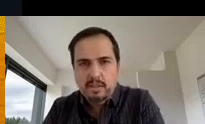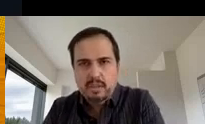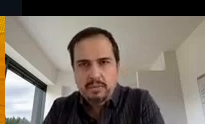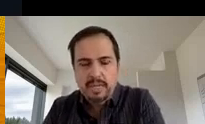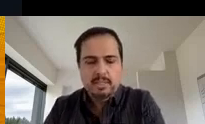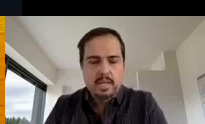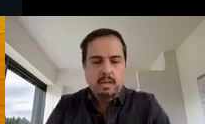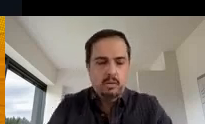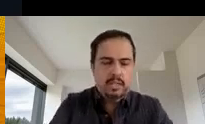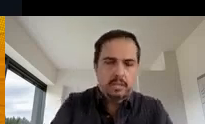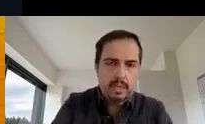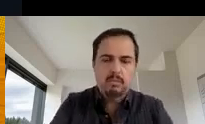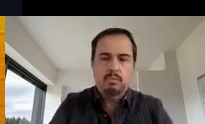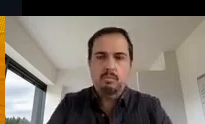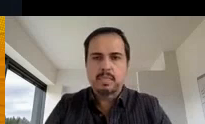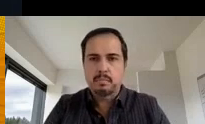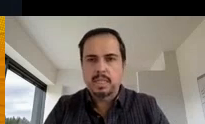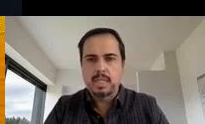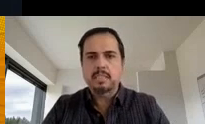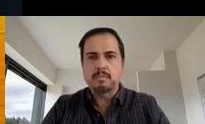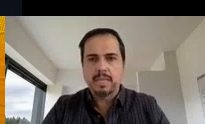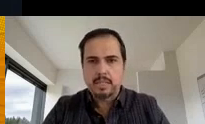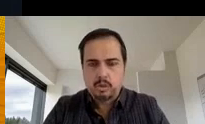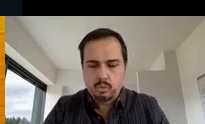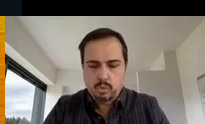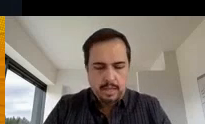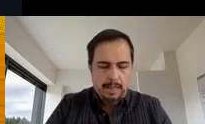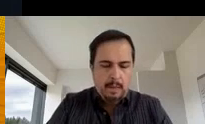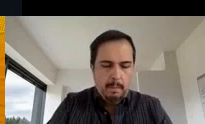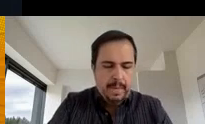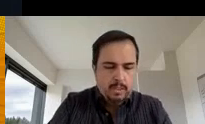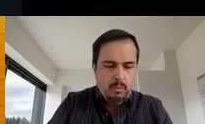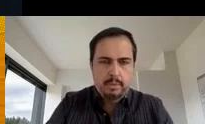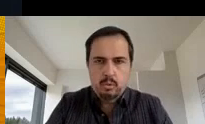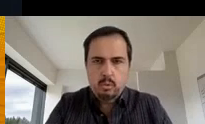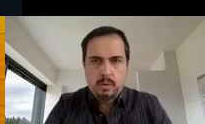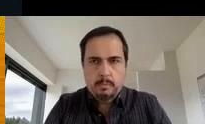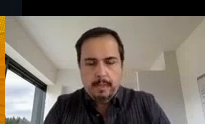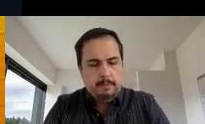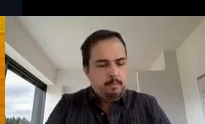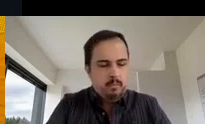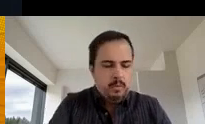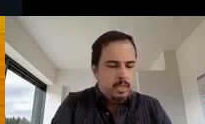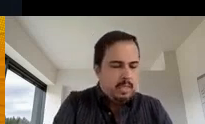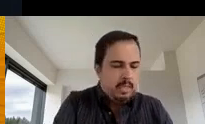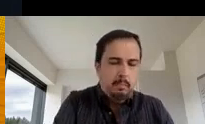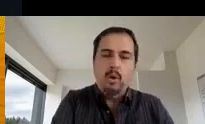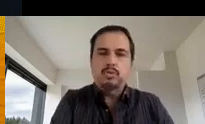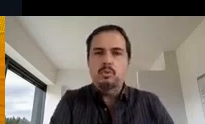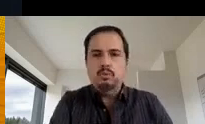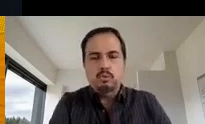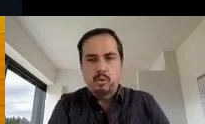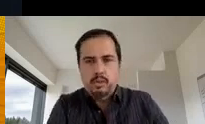fazer. Querer fazer. Veja a diferença. Conhecimento mais habilidade mais atitude. Pense numa pessoa